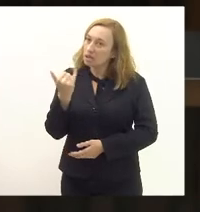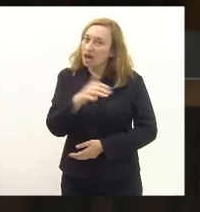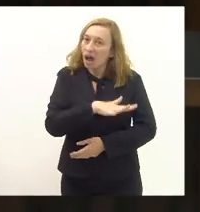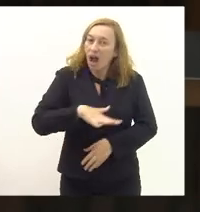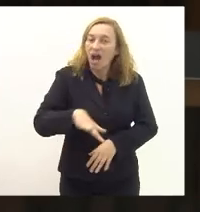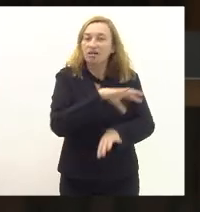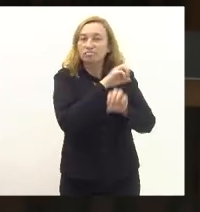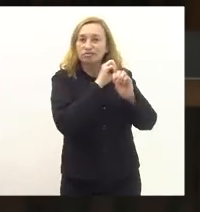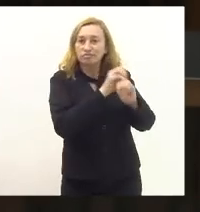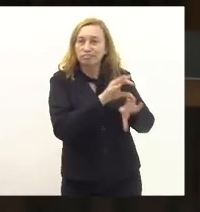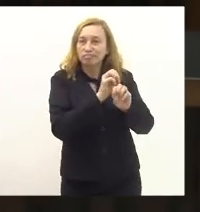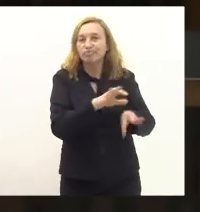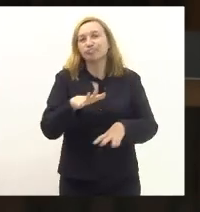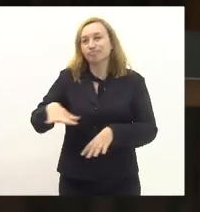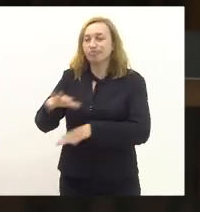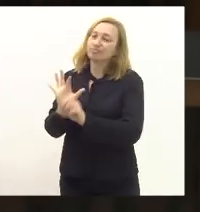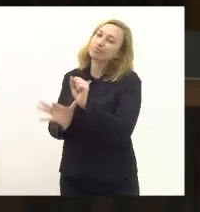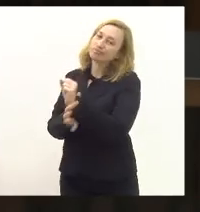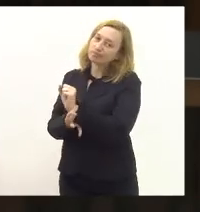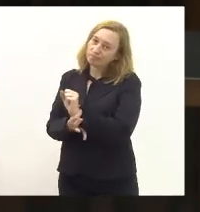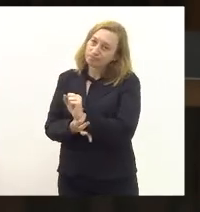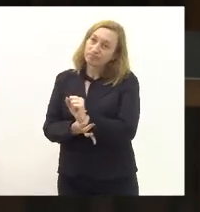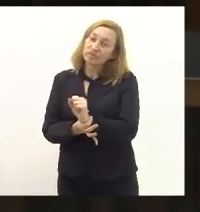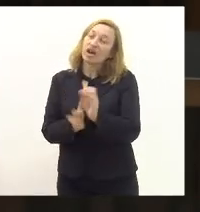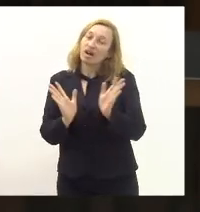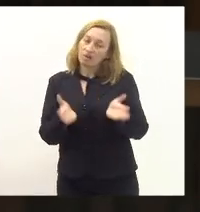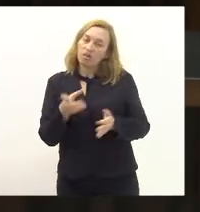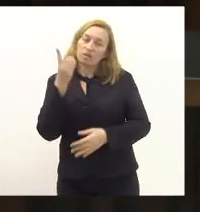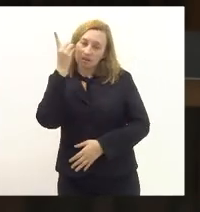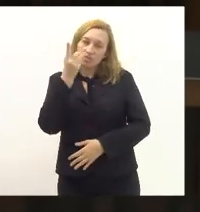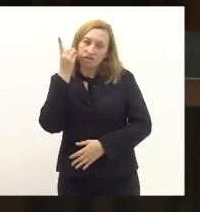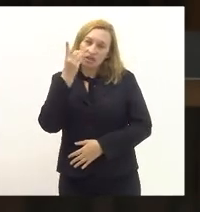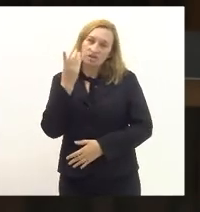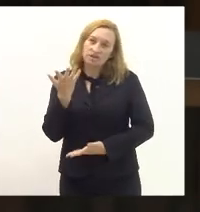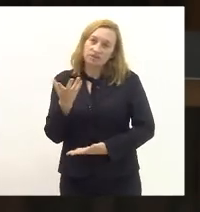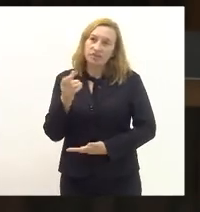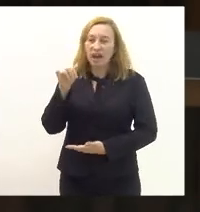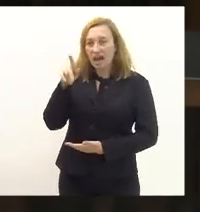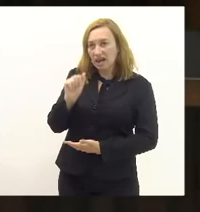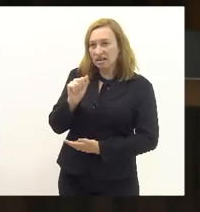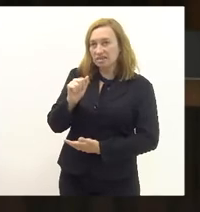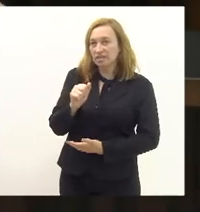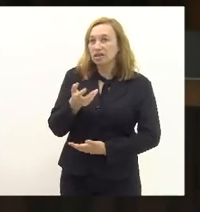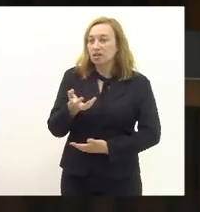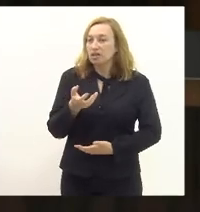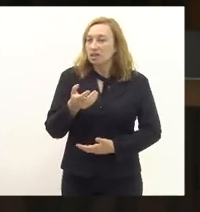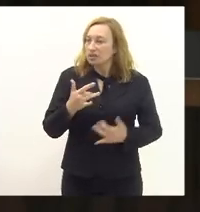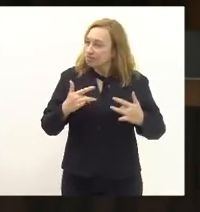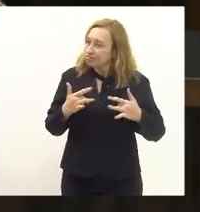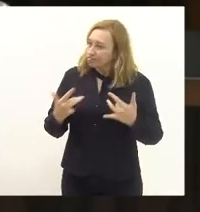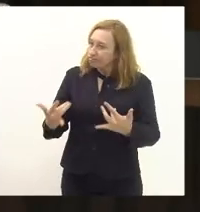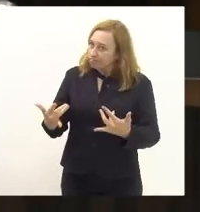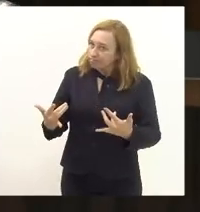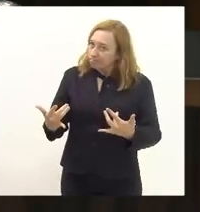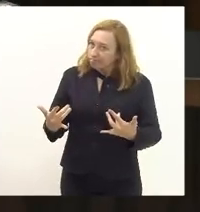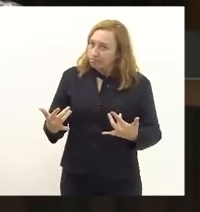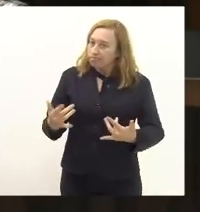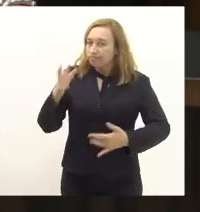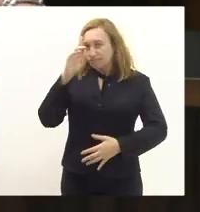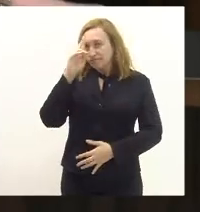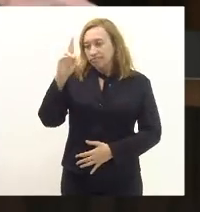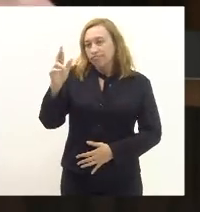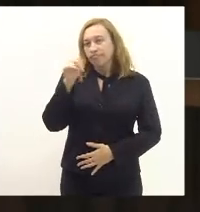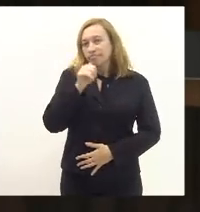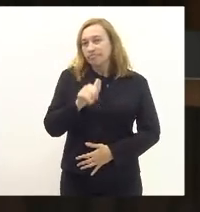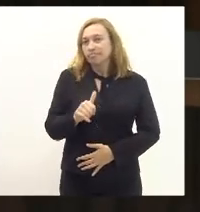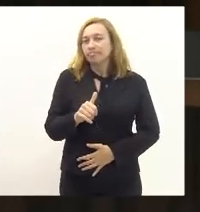da educação e a área da segurança. Agora, deputada Alana Passos, eu quero me solidarizar com Vossa Excelência